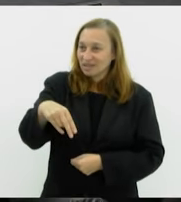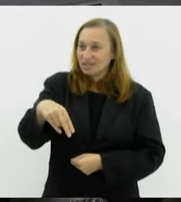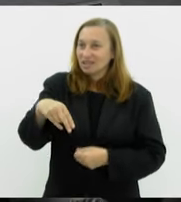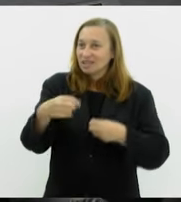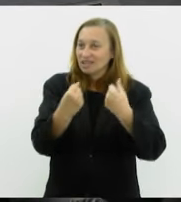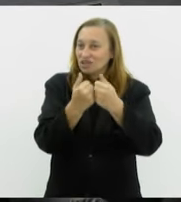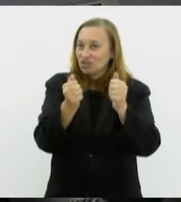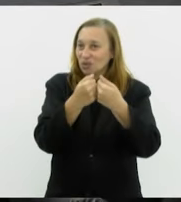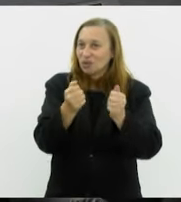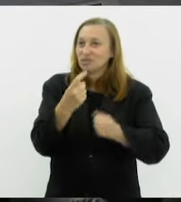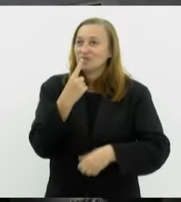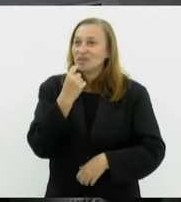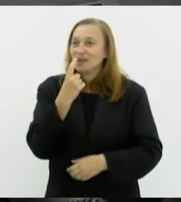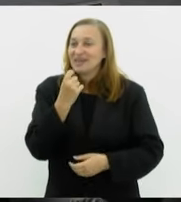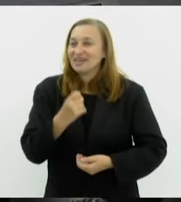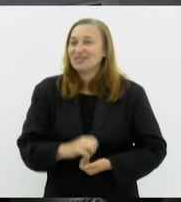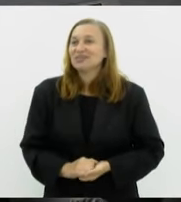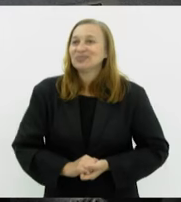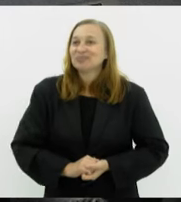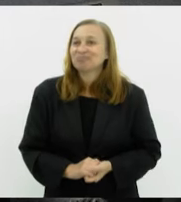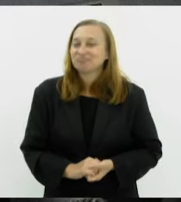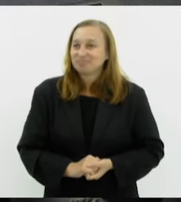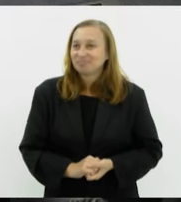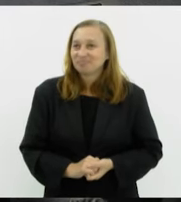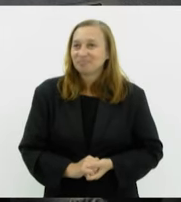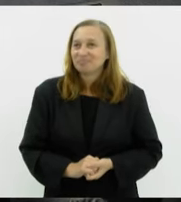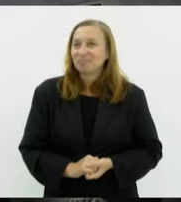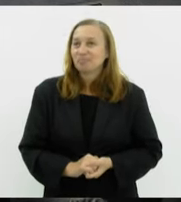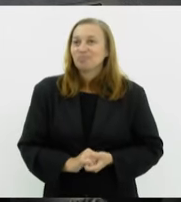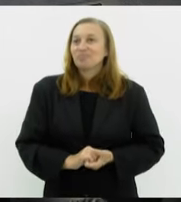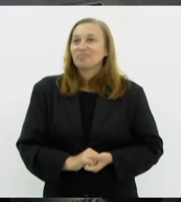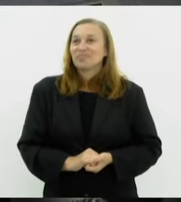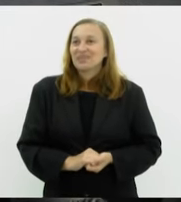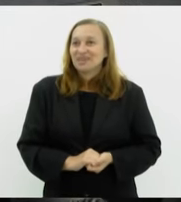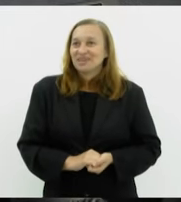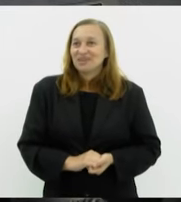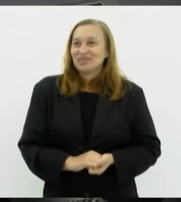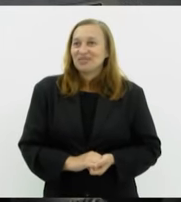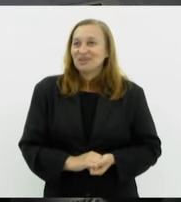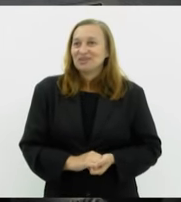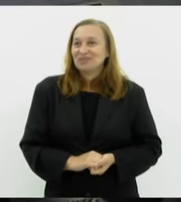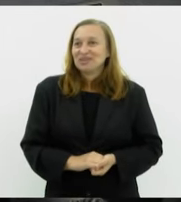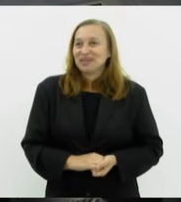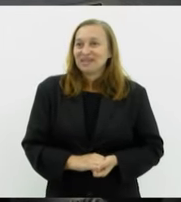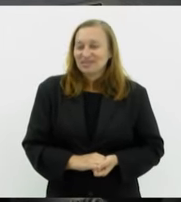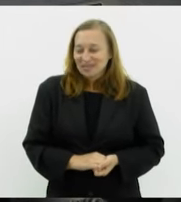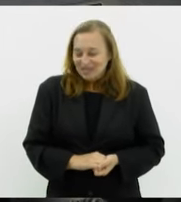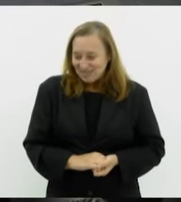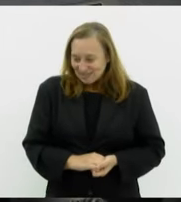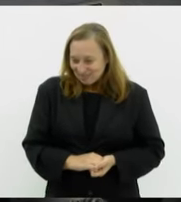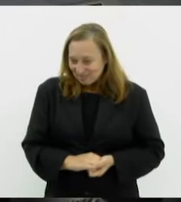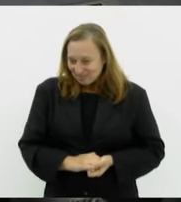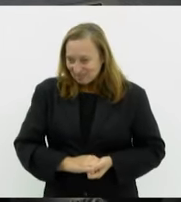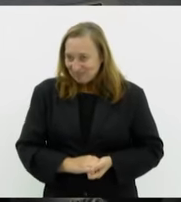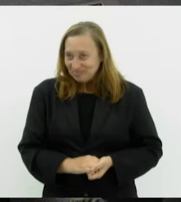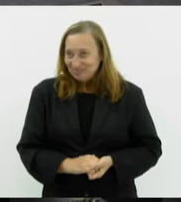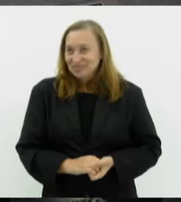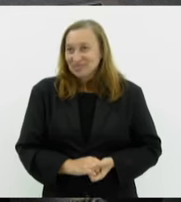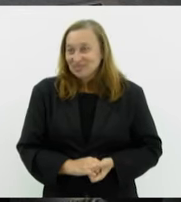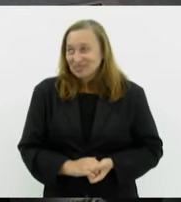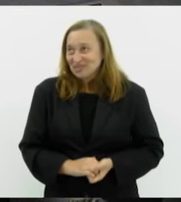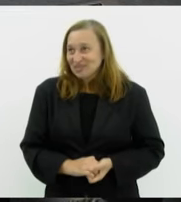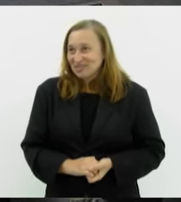Por nada. Próximo orador inscrita, nobre deputada Verônica Lima. Vossa